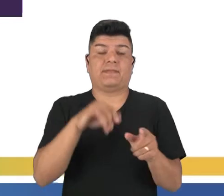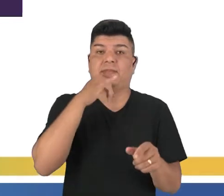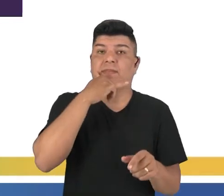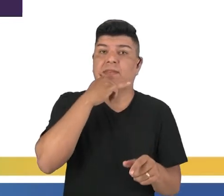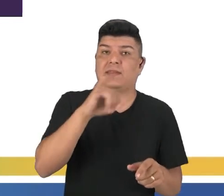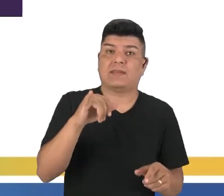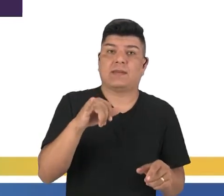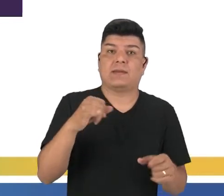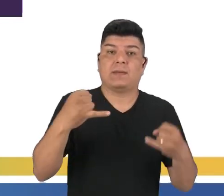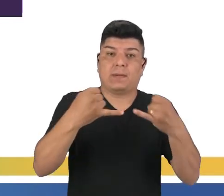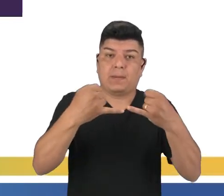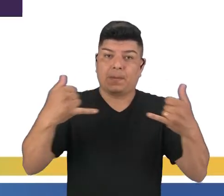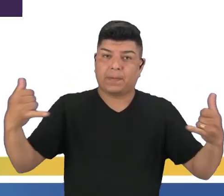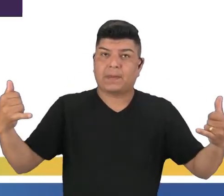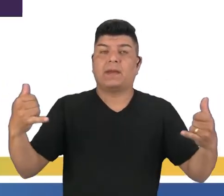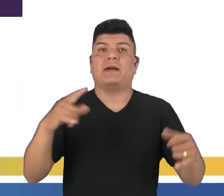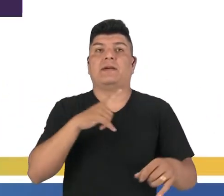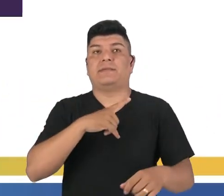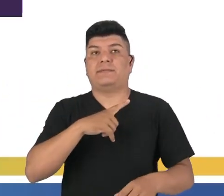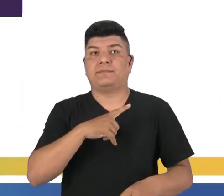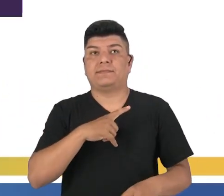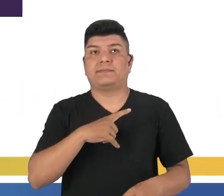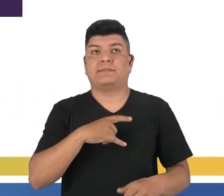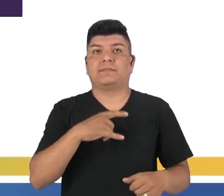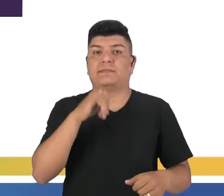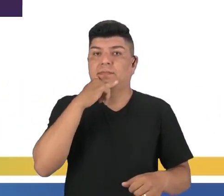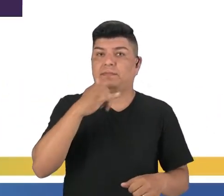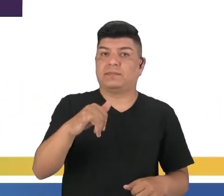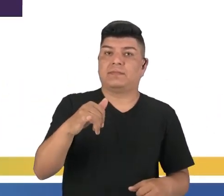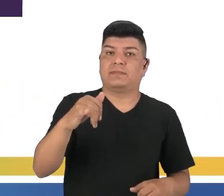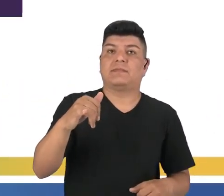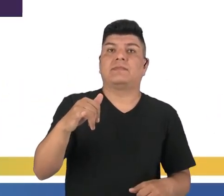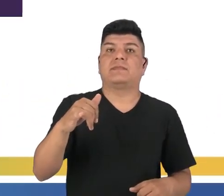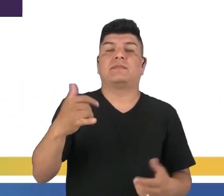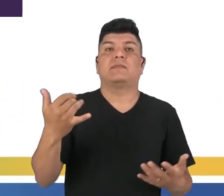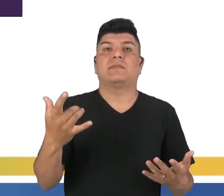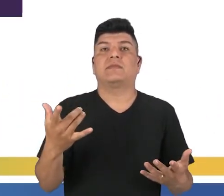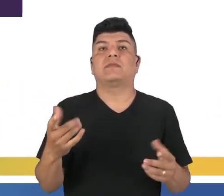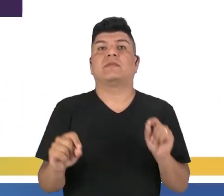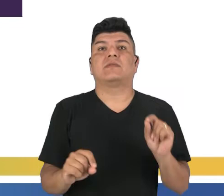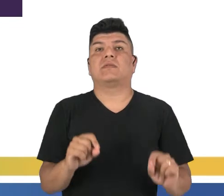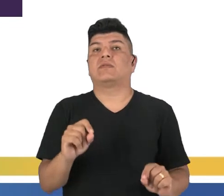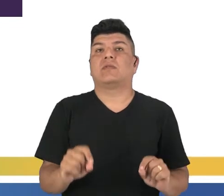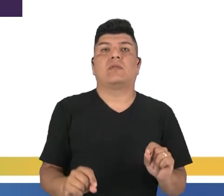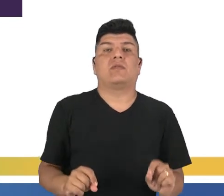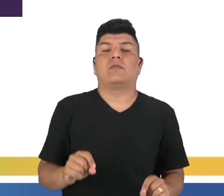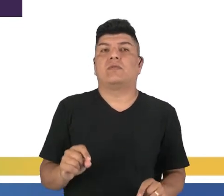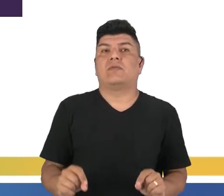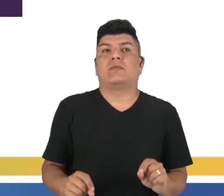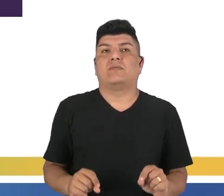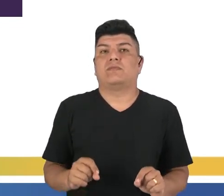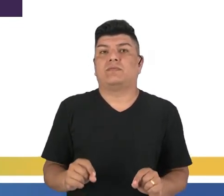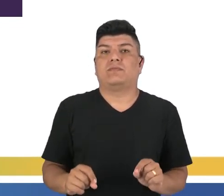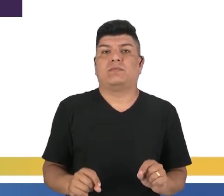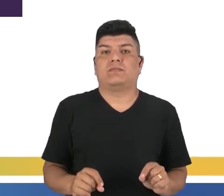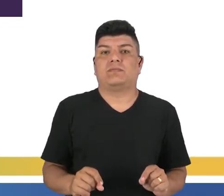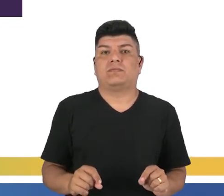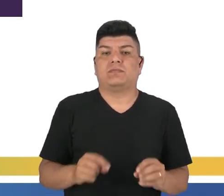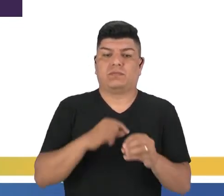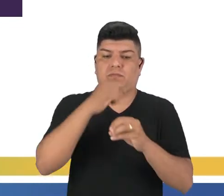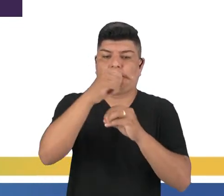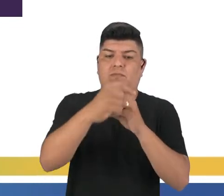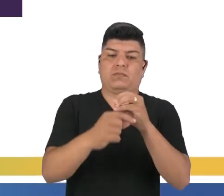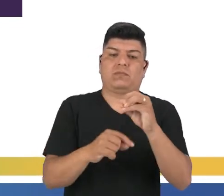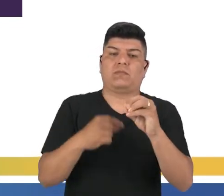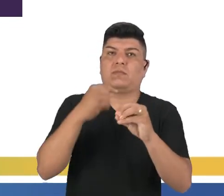elétrica. A energia elétrica, pessoal, é uma energia, nós consideramos como uma energia atômica. Ela não